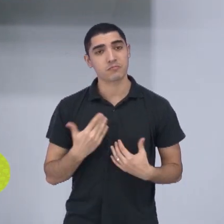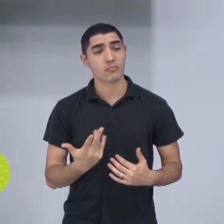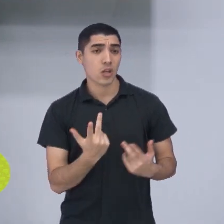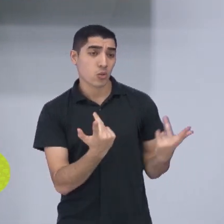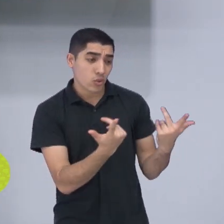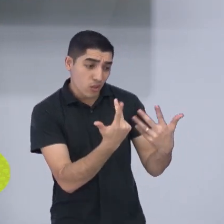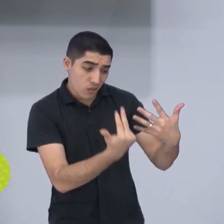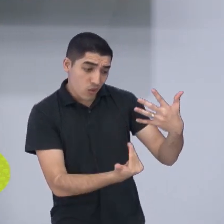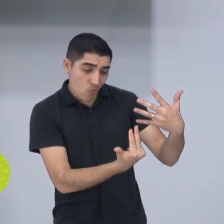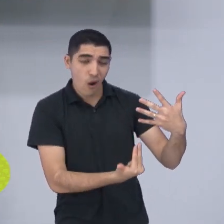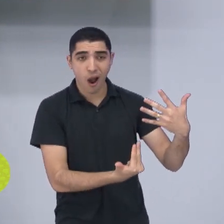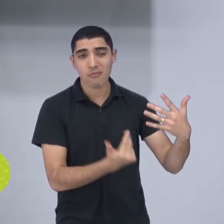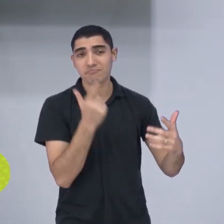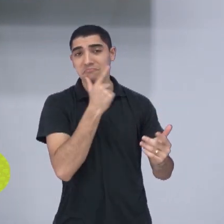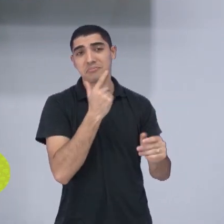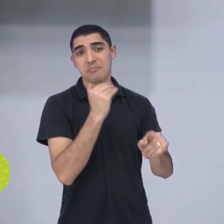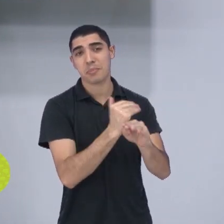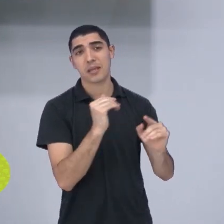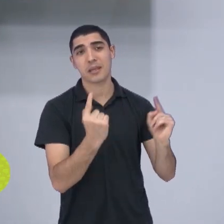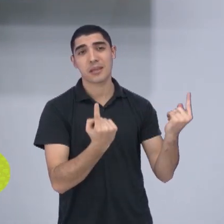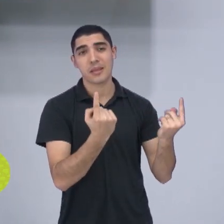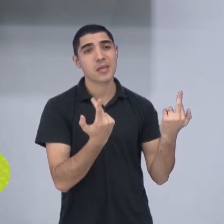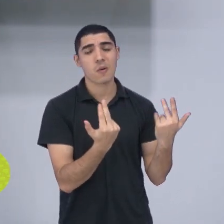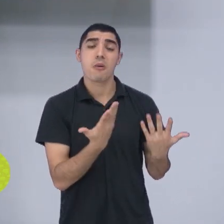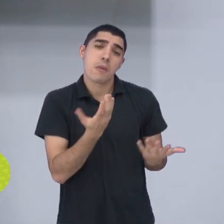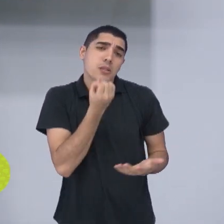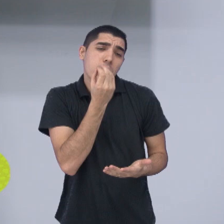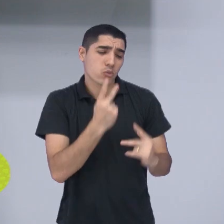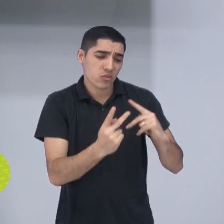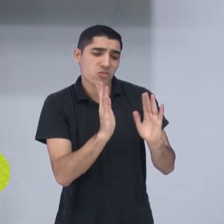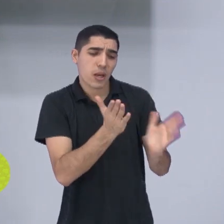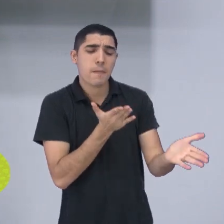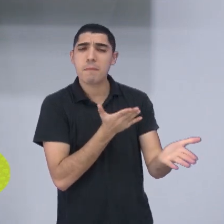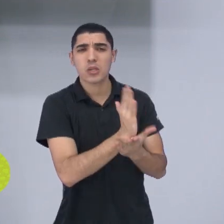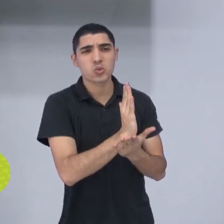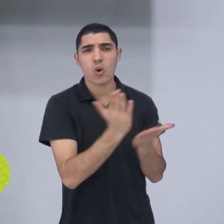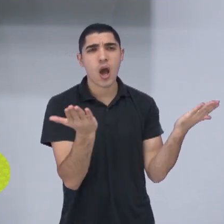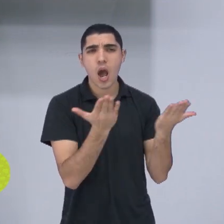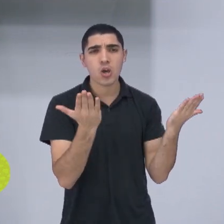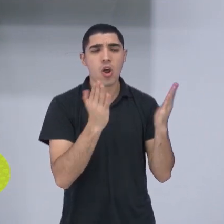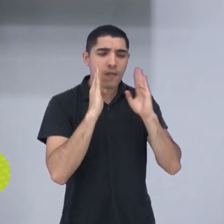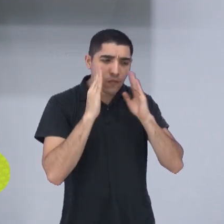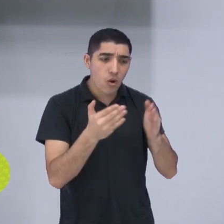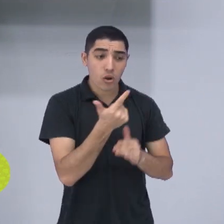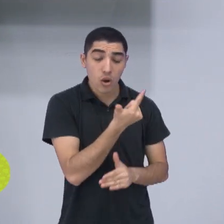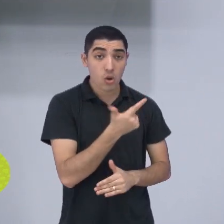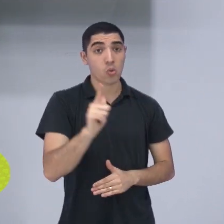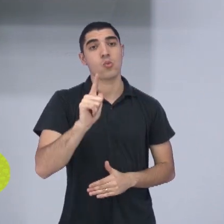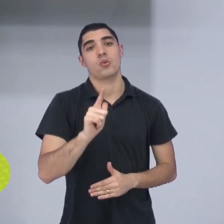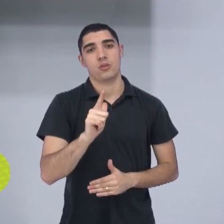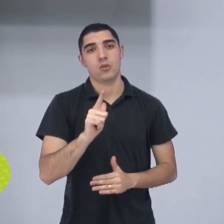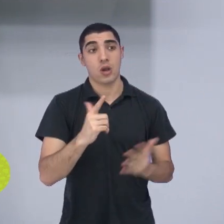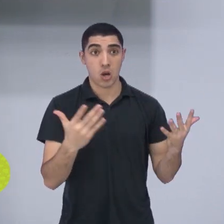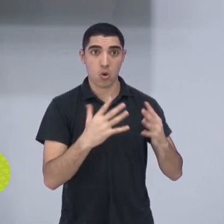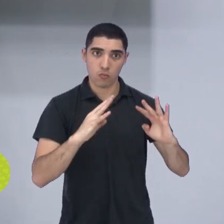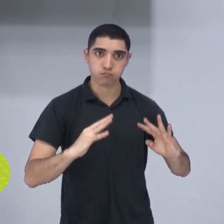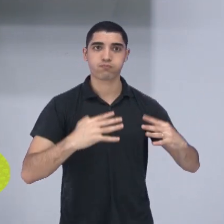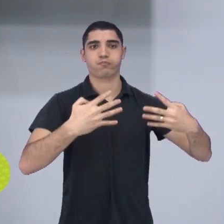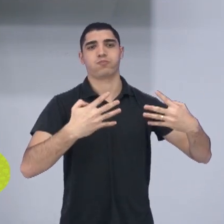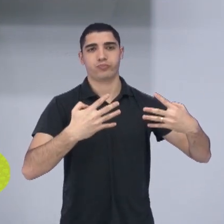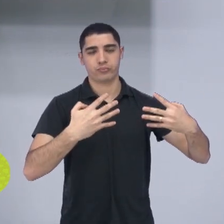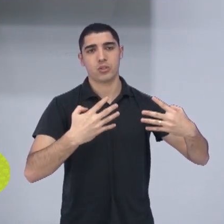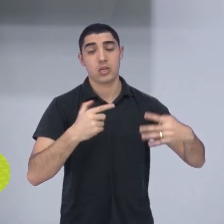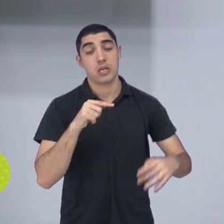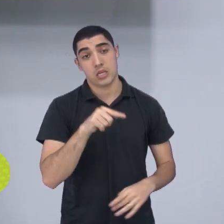igualdade. Mas é importante para o São José já estar classificado, enfim, agora é só pensar na próxima fase, um